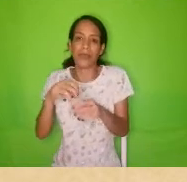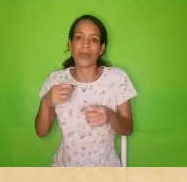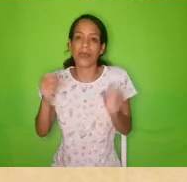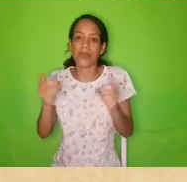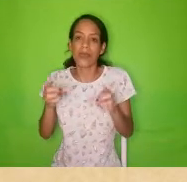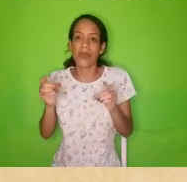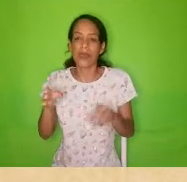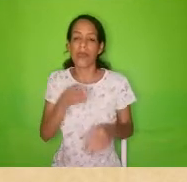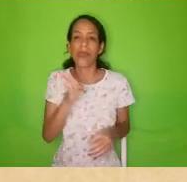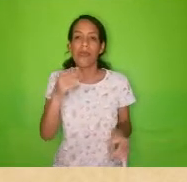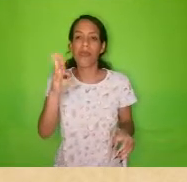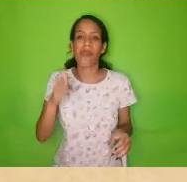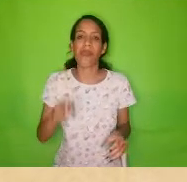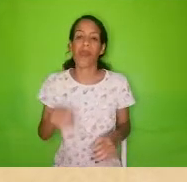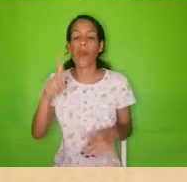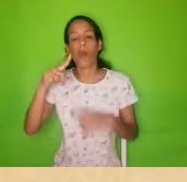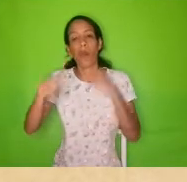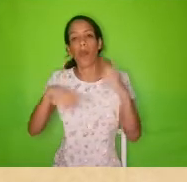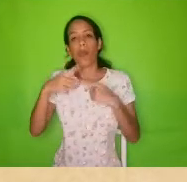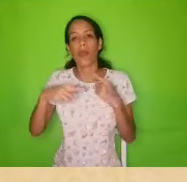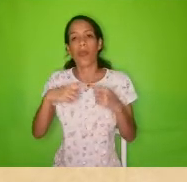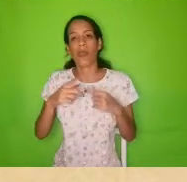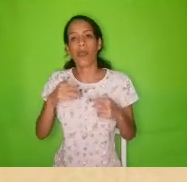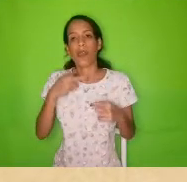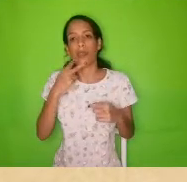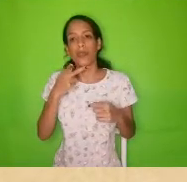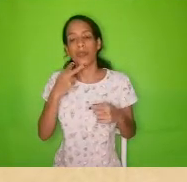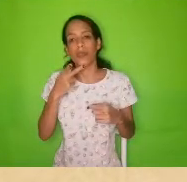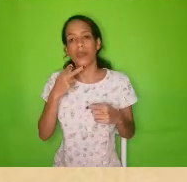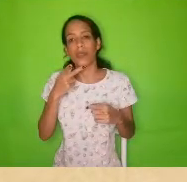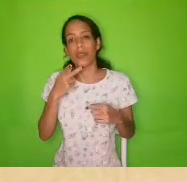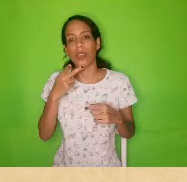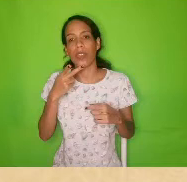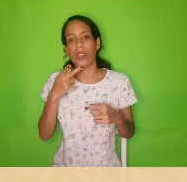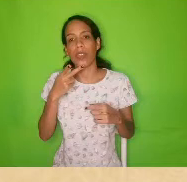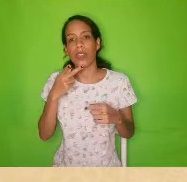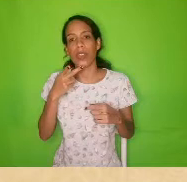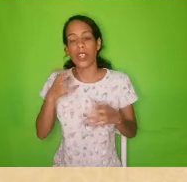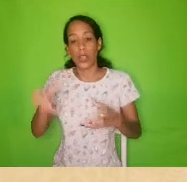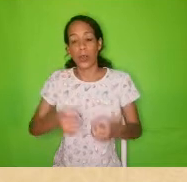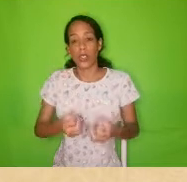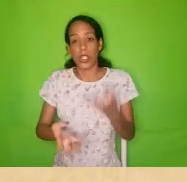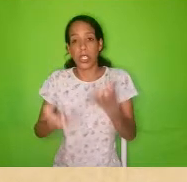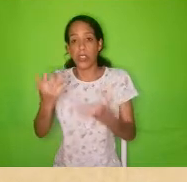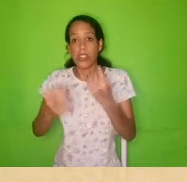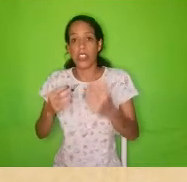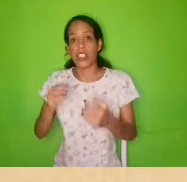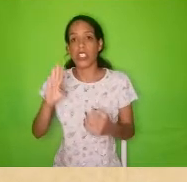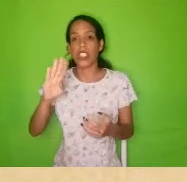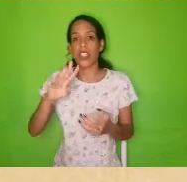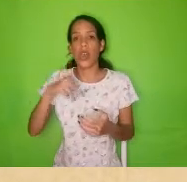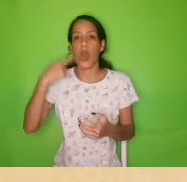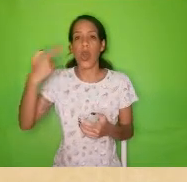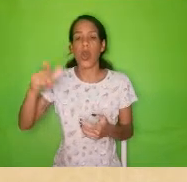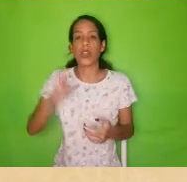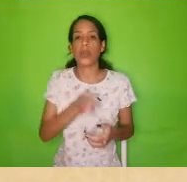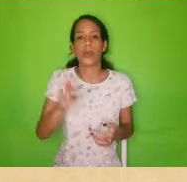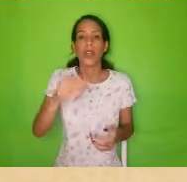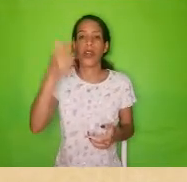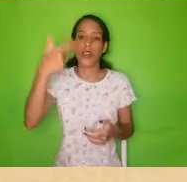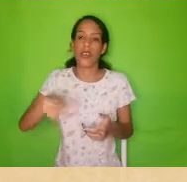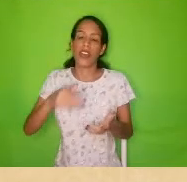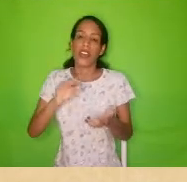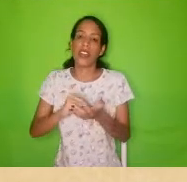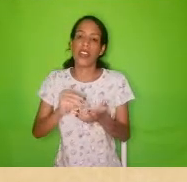aqui, para depois eu, de alguma maneira, puxar a brasa para a sardinha de outros peixes que podem estar colocados ali no espelho.